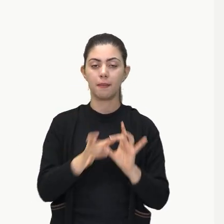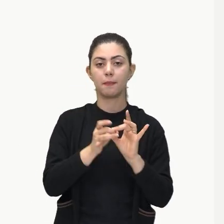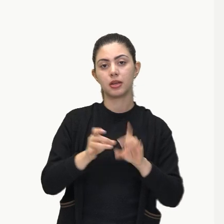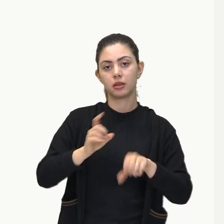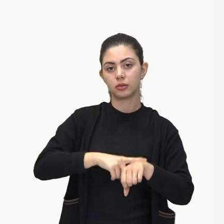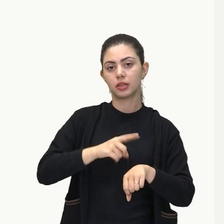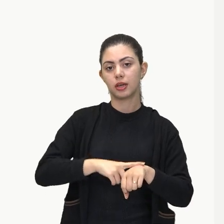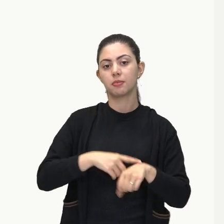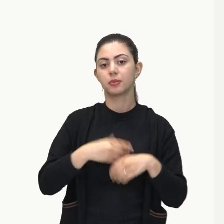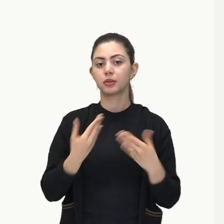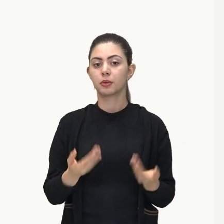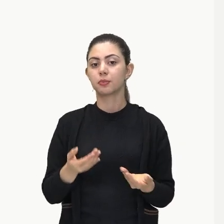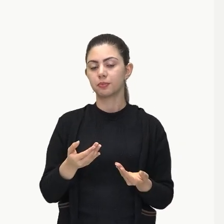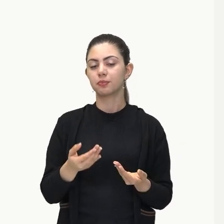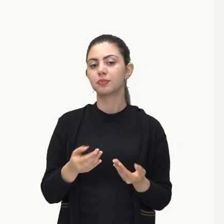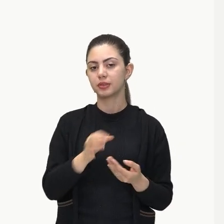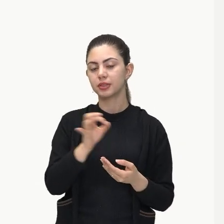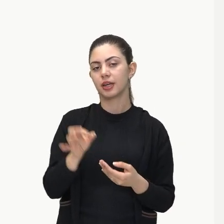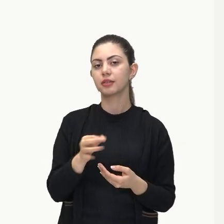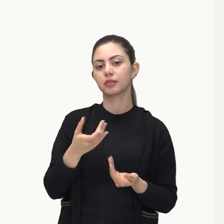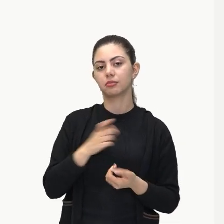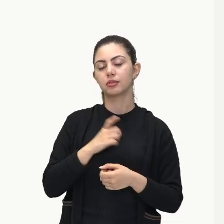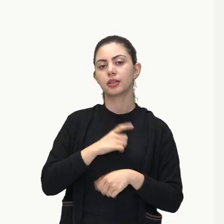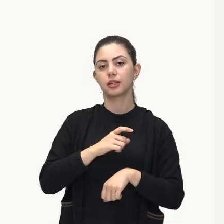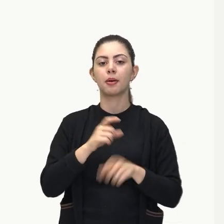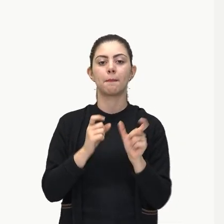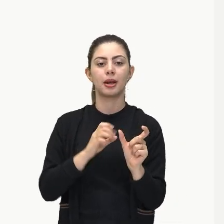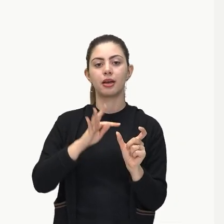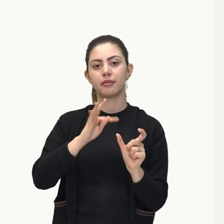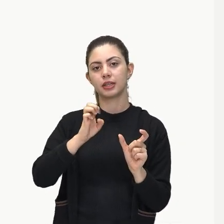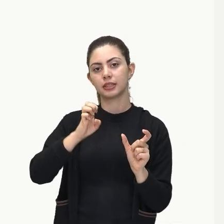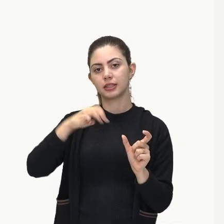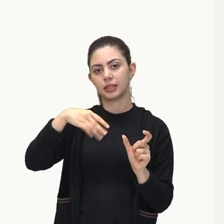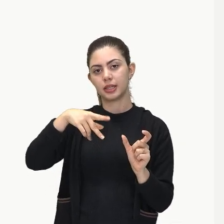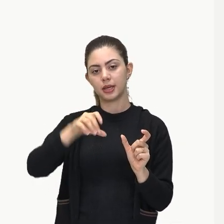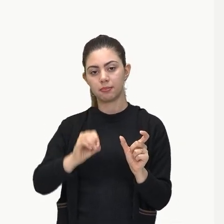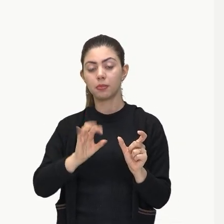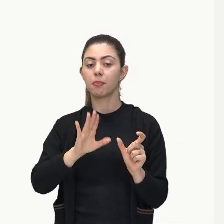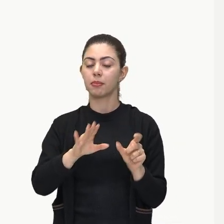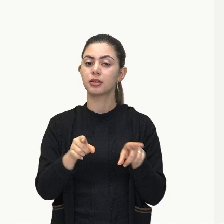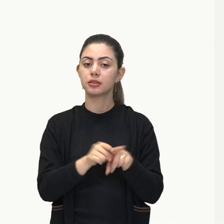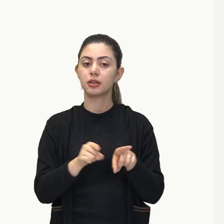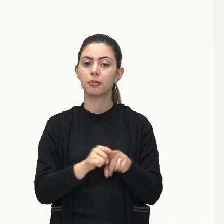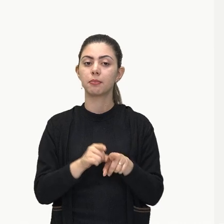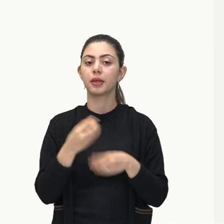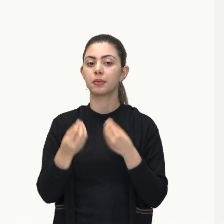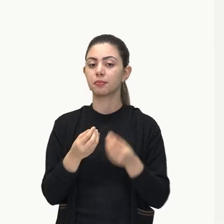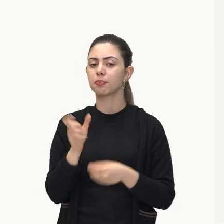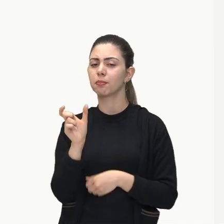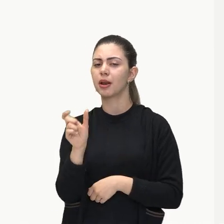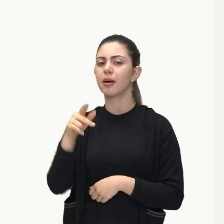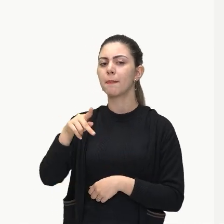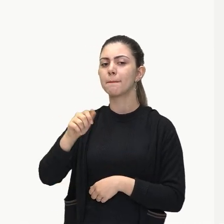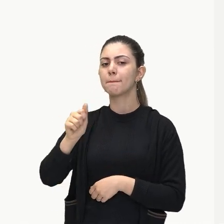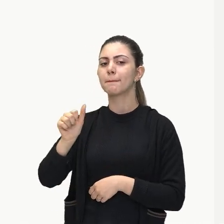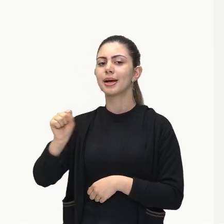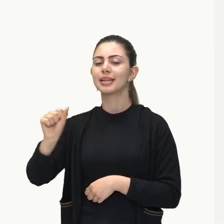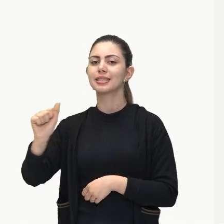tem, obviamente, a palavra tempo, objetivamente, mas a gente também tem a ideia, olha aqui, passa,